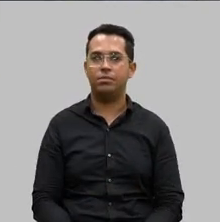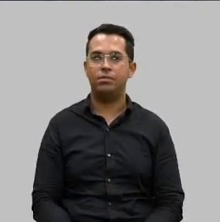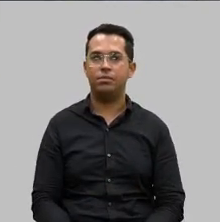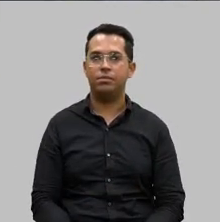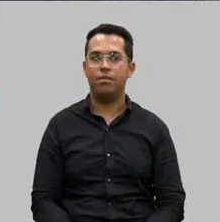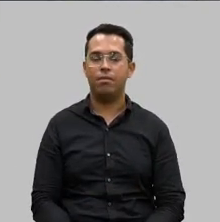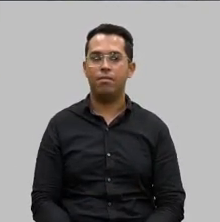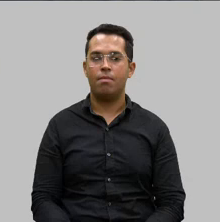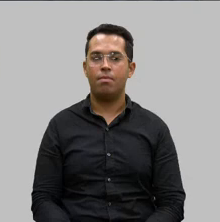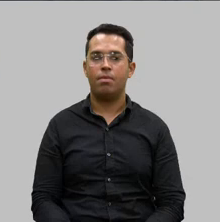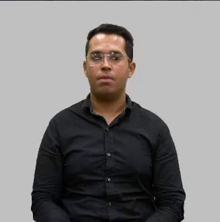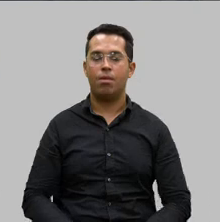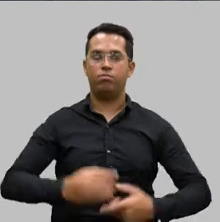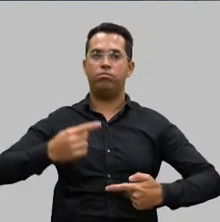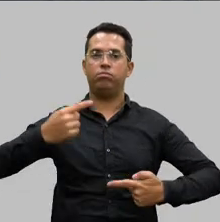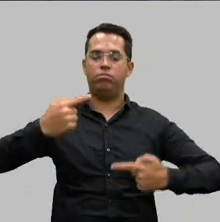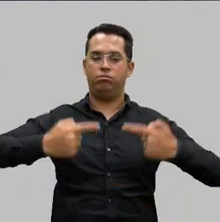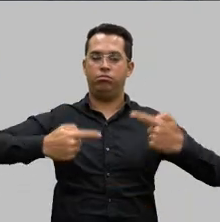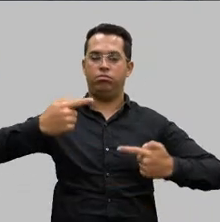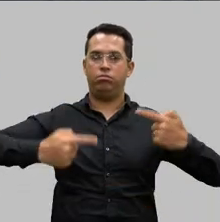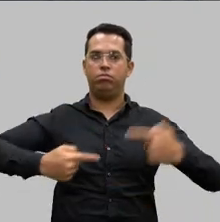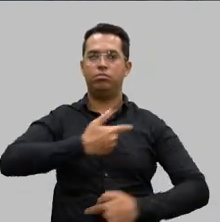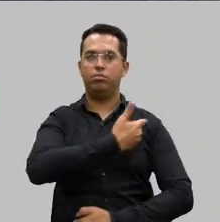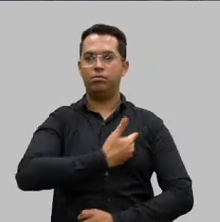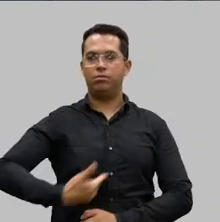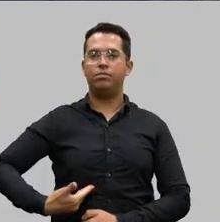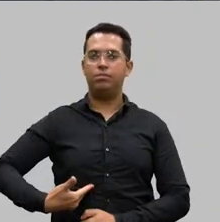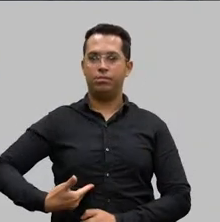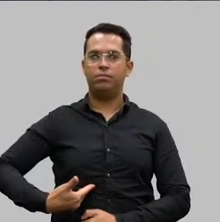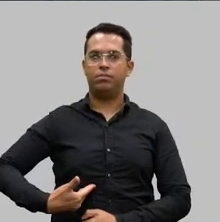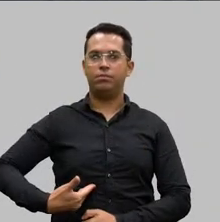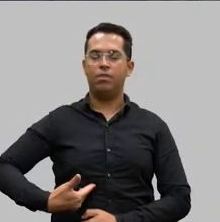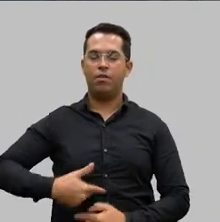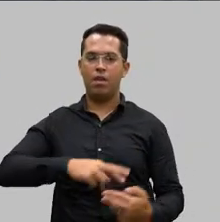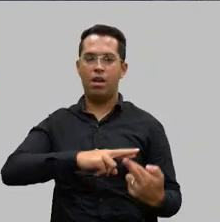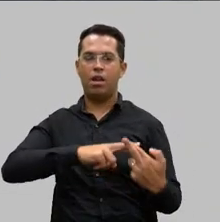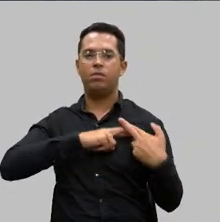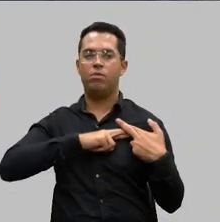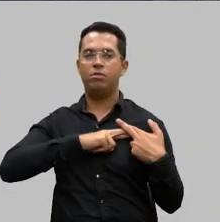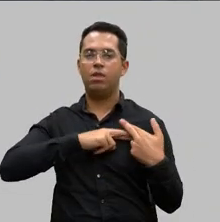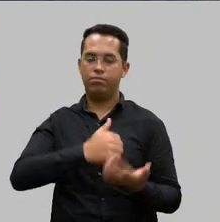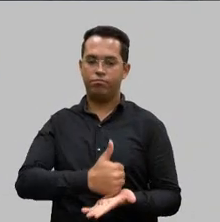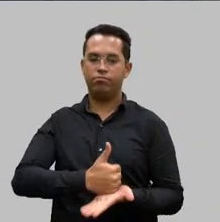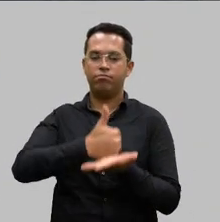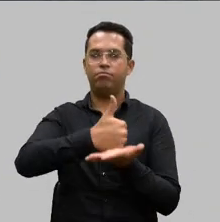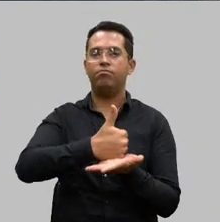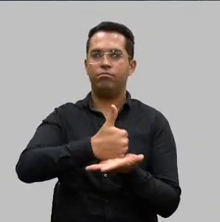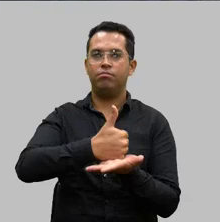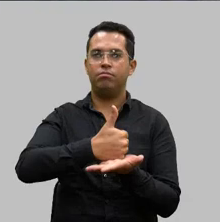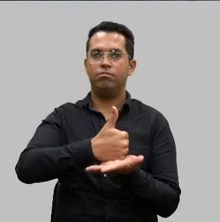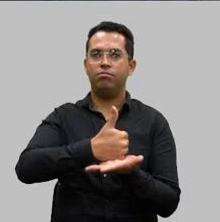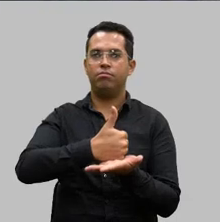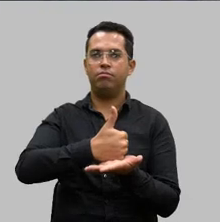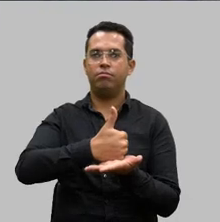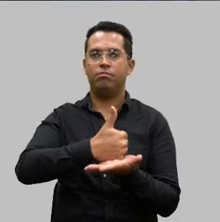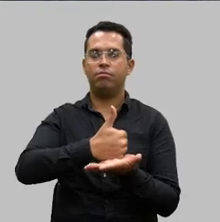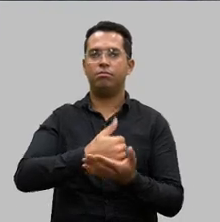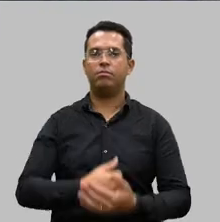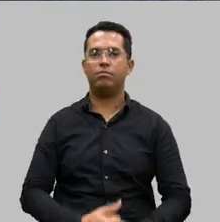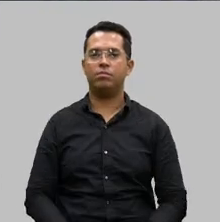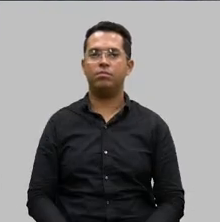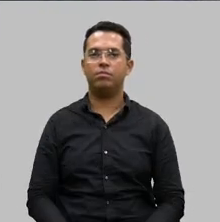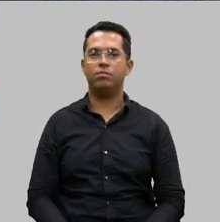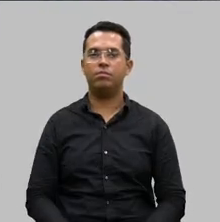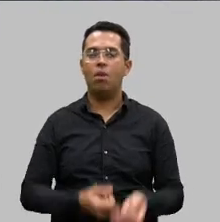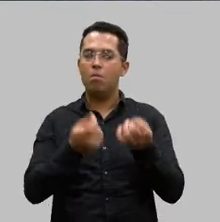público não vai assumir de uma maneira mais efetiva essa responsabilidade nós vamos jogar